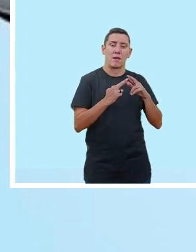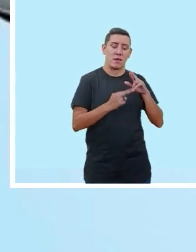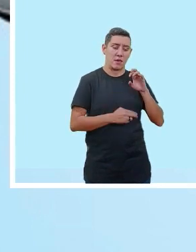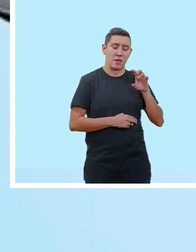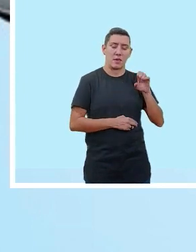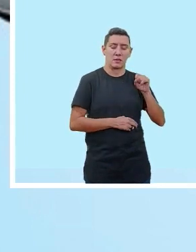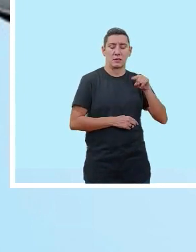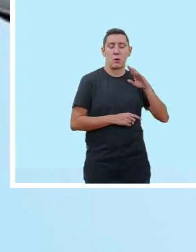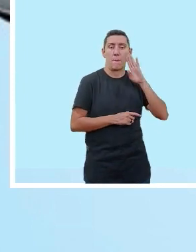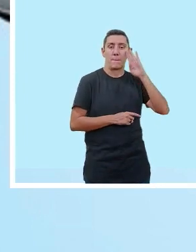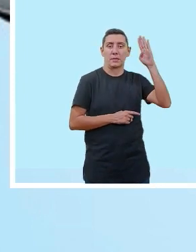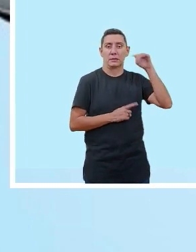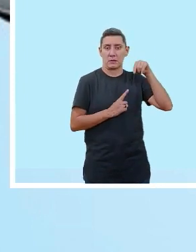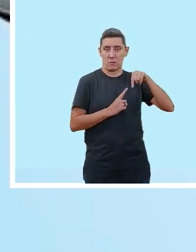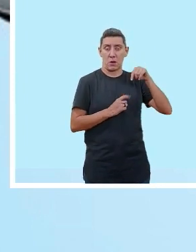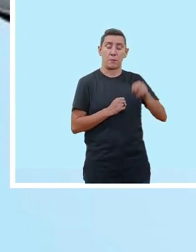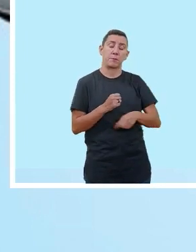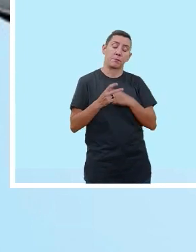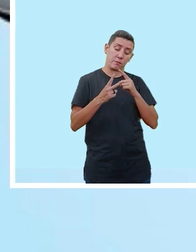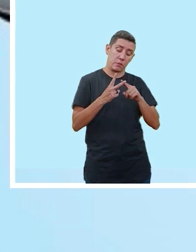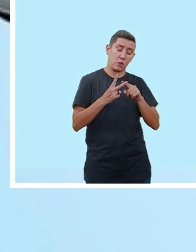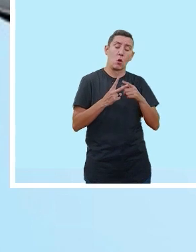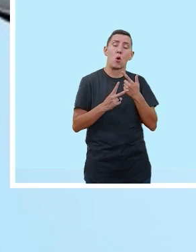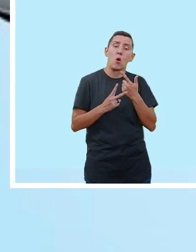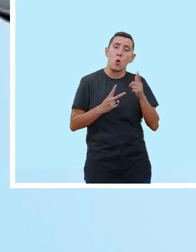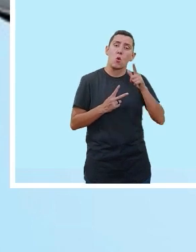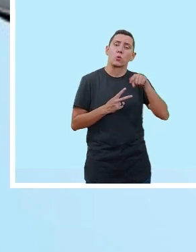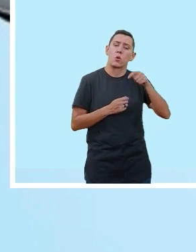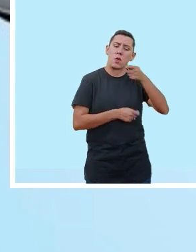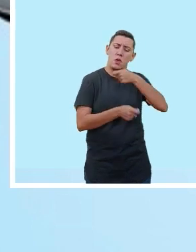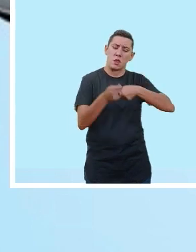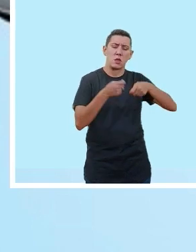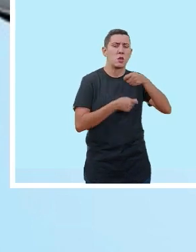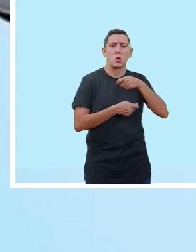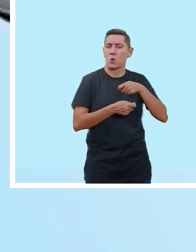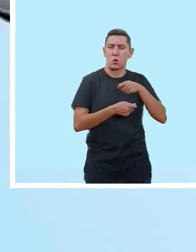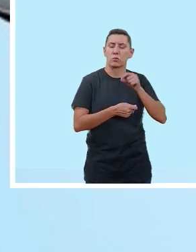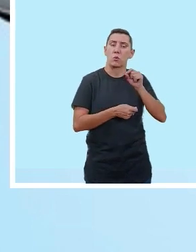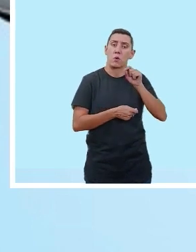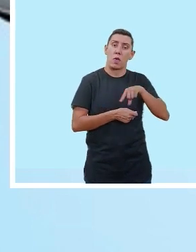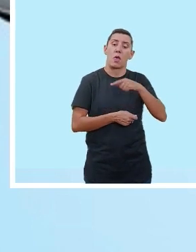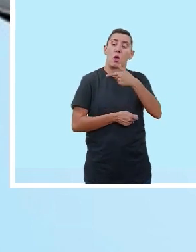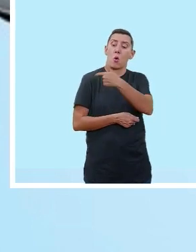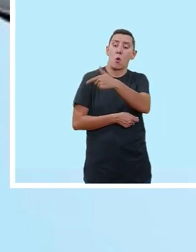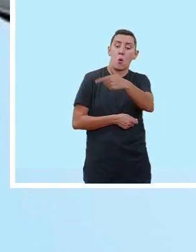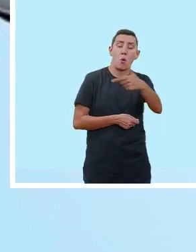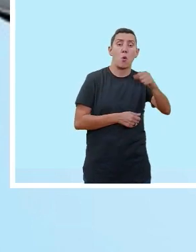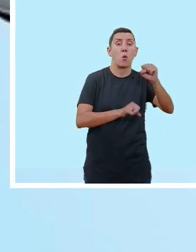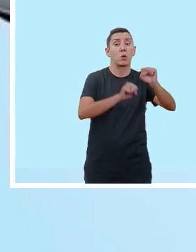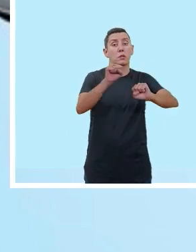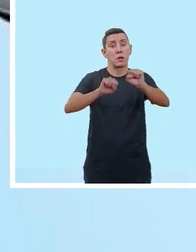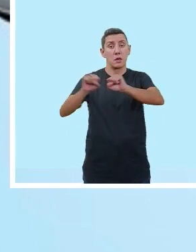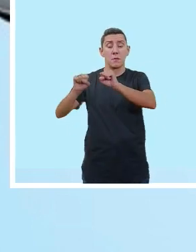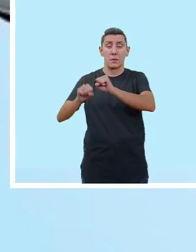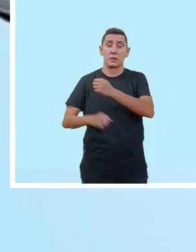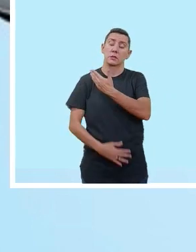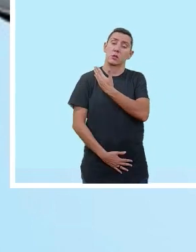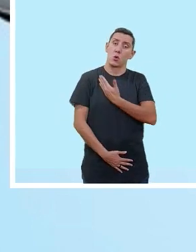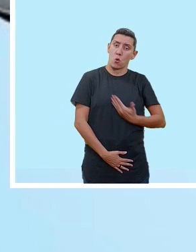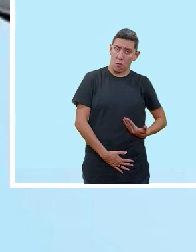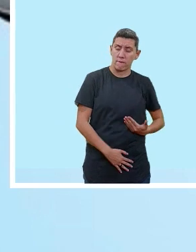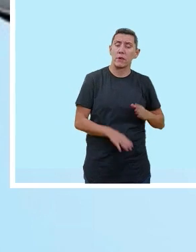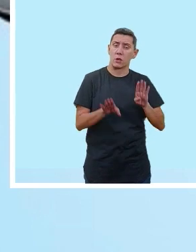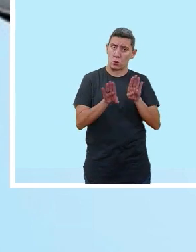negócio. Nós temos um segundo pilar de negócio que ele é voltado para outras empresas e governos, né? Então a gente